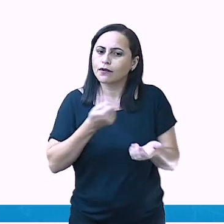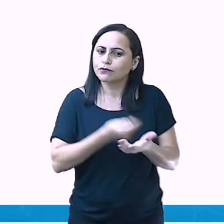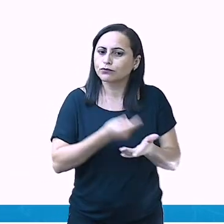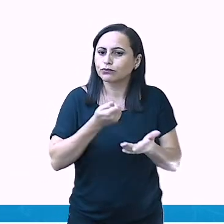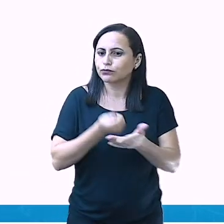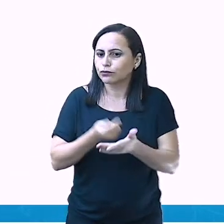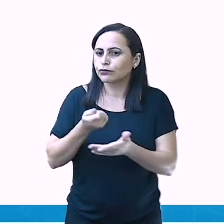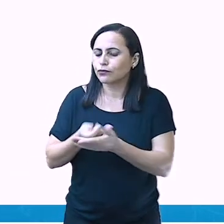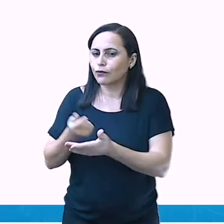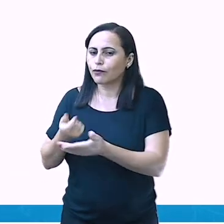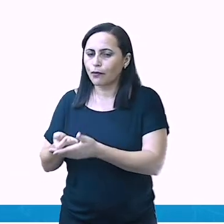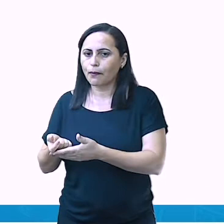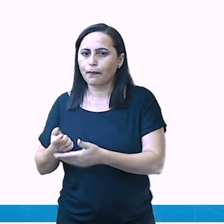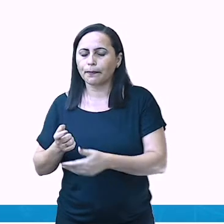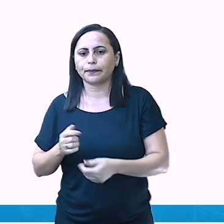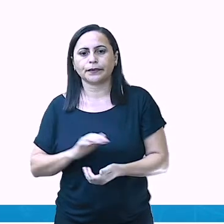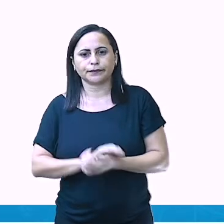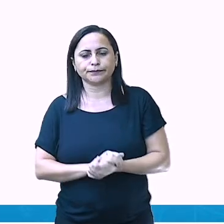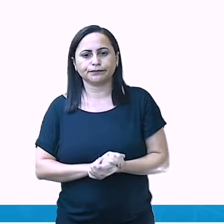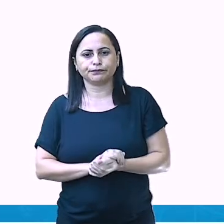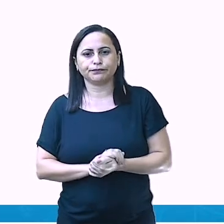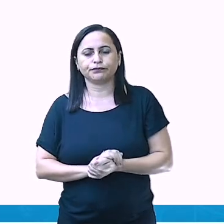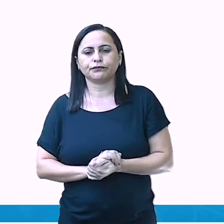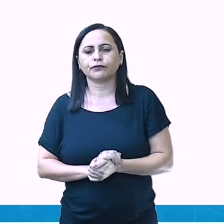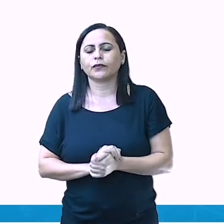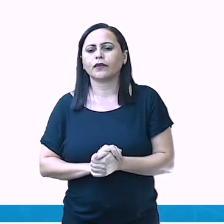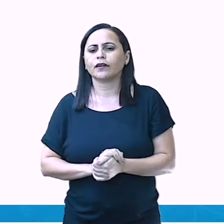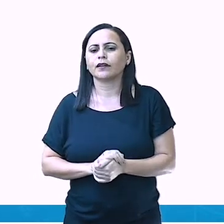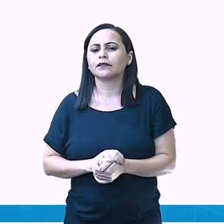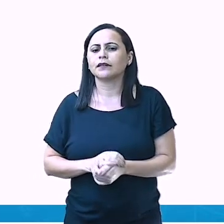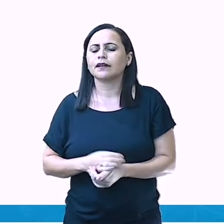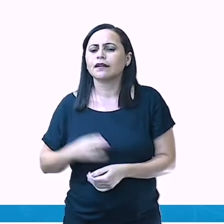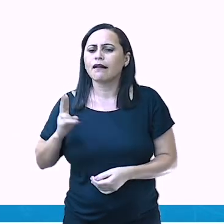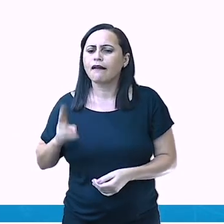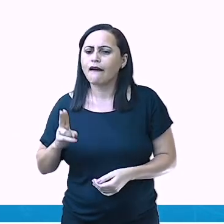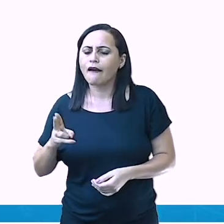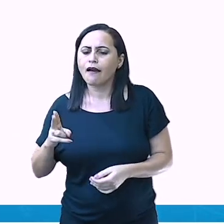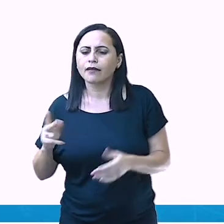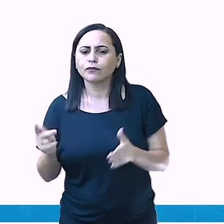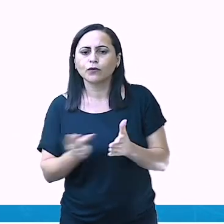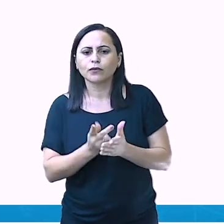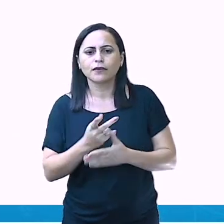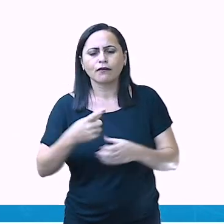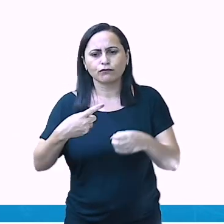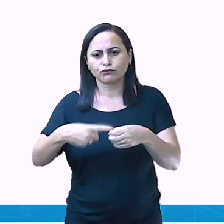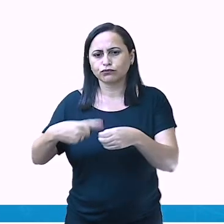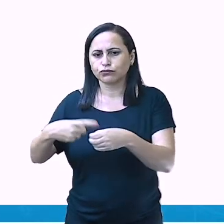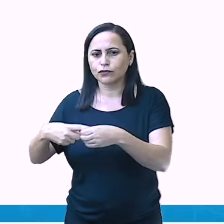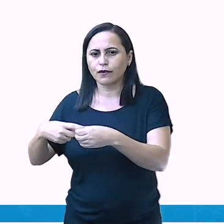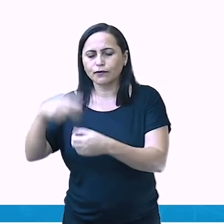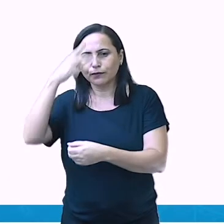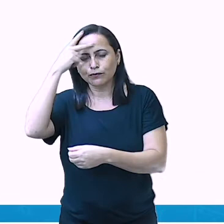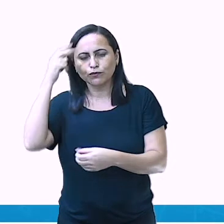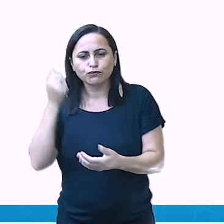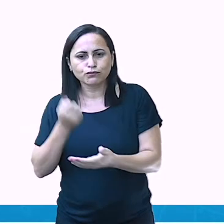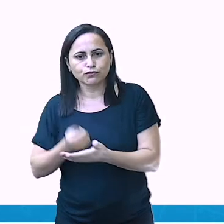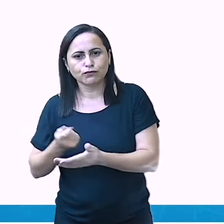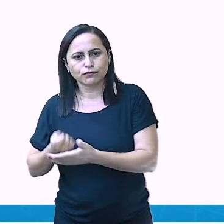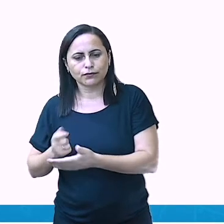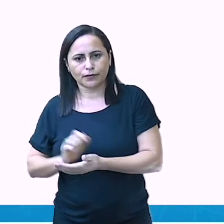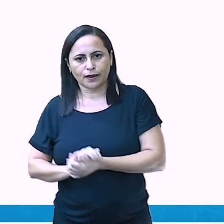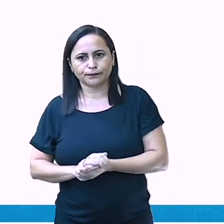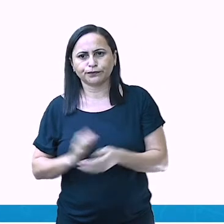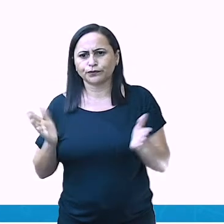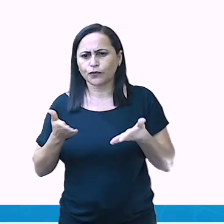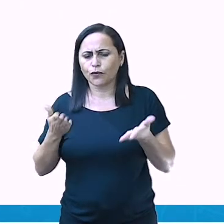dentro das cidades começam a surgir com o quê? Com muito mais frequência. E hoje nós temos aqui uma imagem que está lá no seu